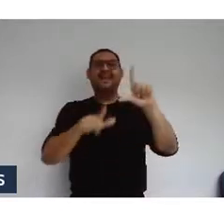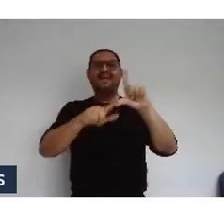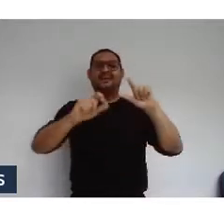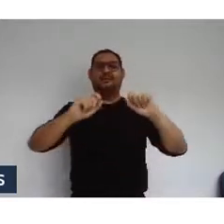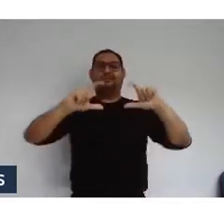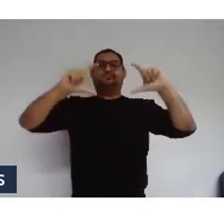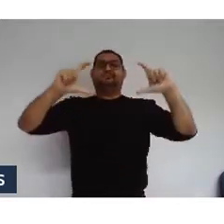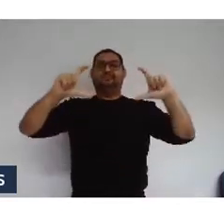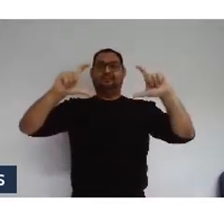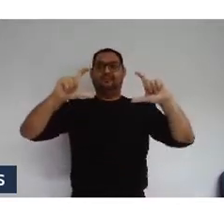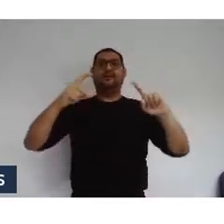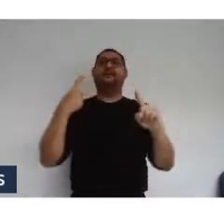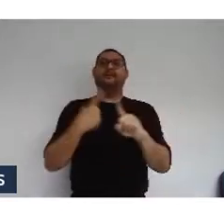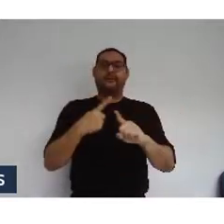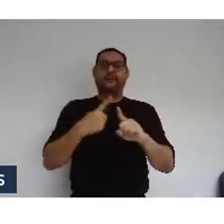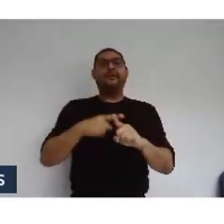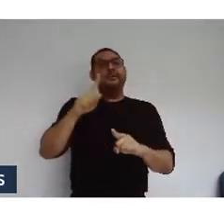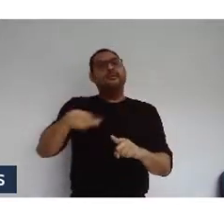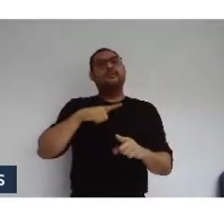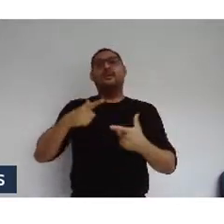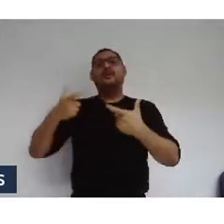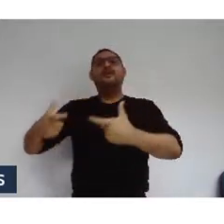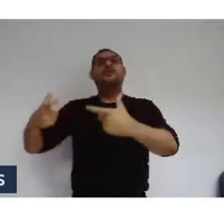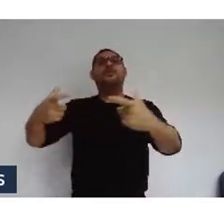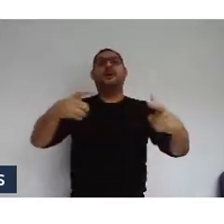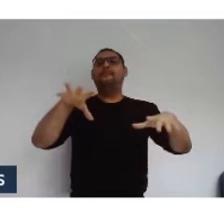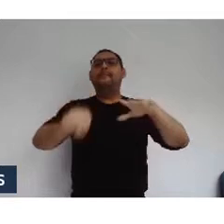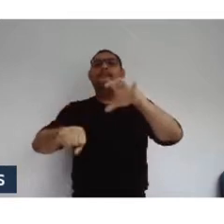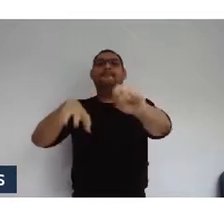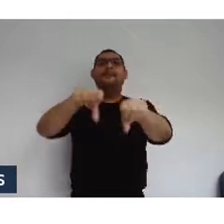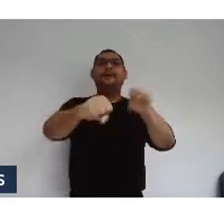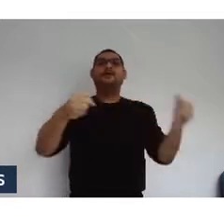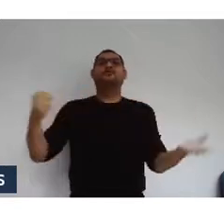exatamente o meu interesse é nessas novas geografias